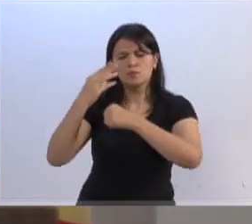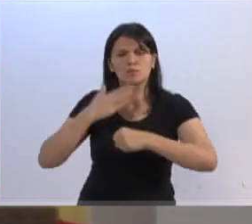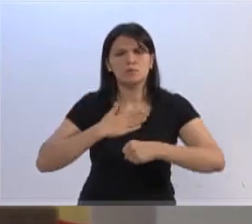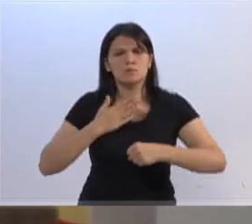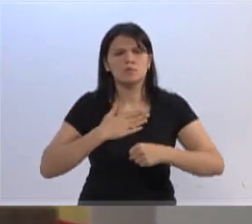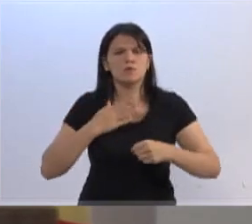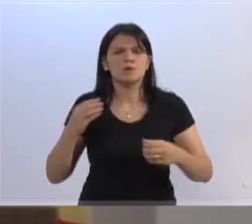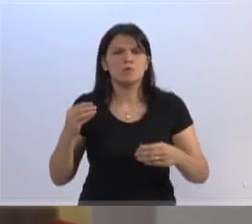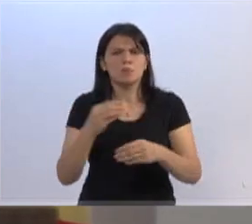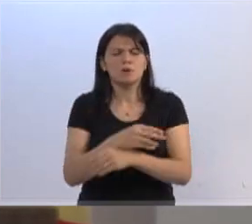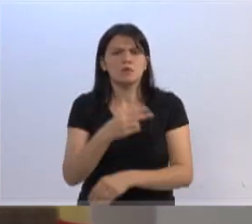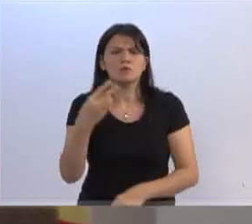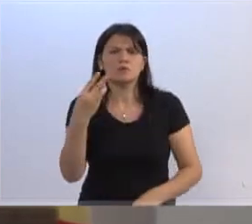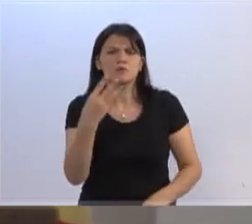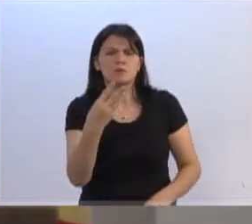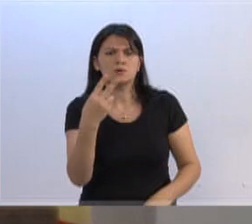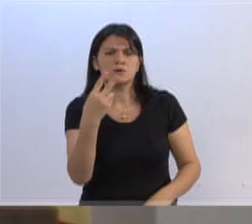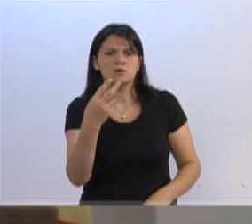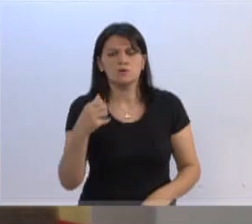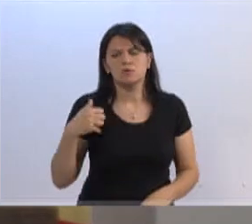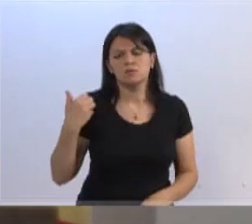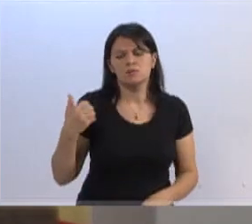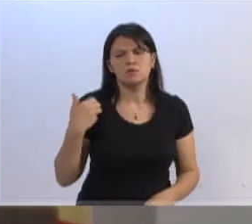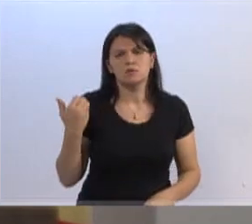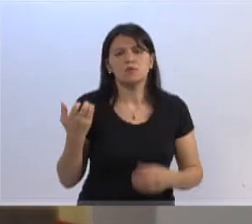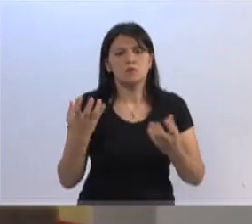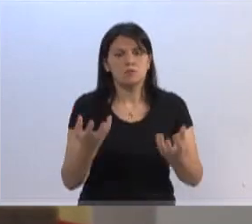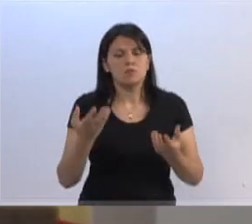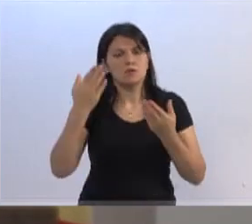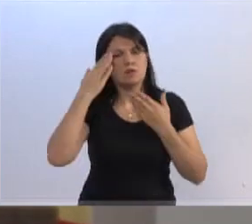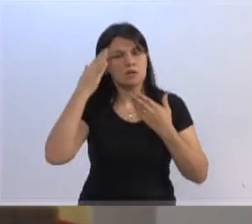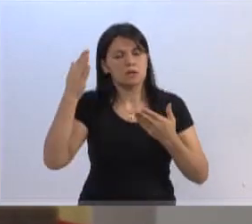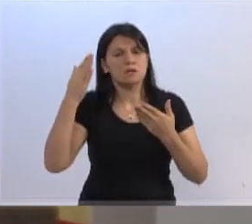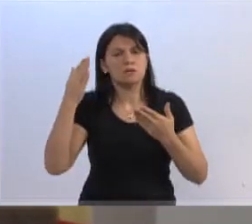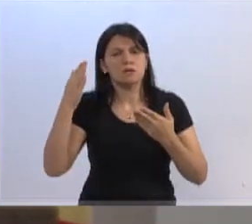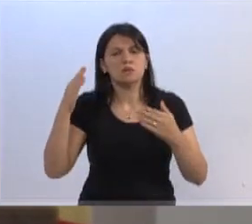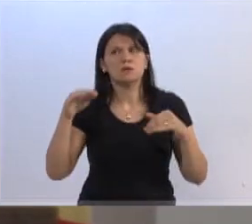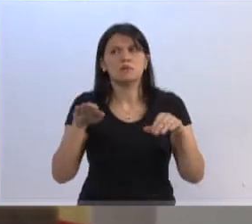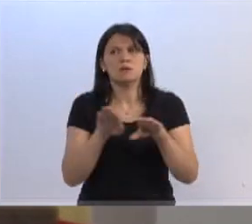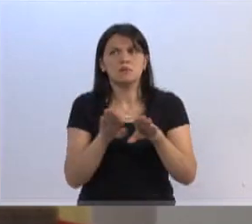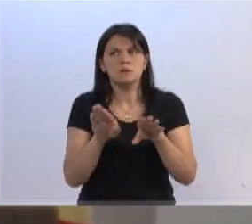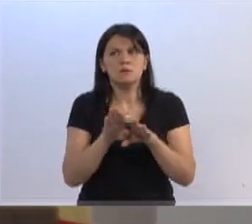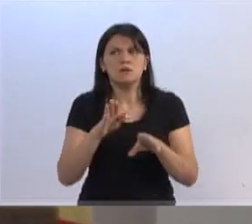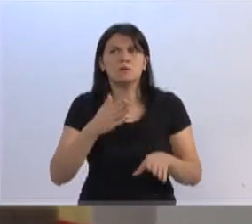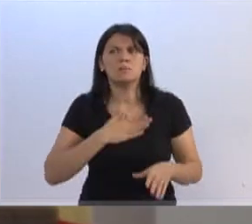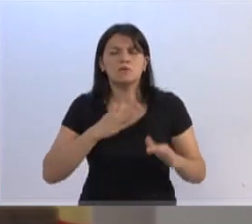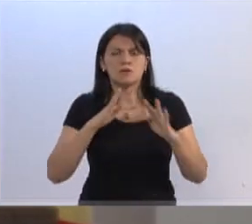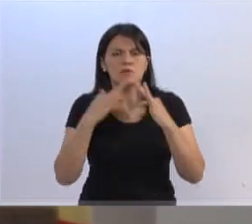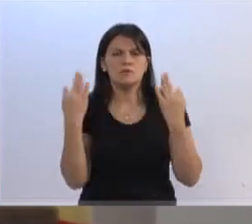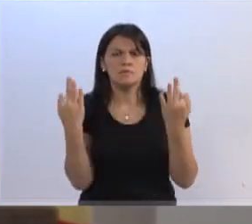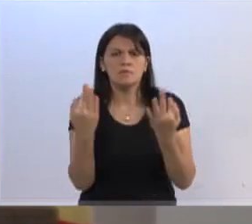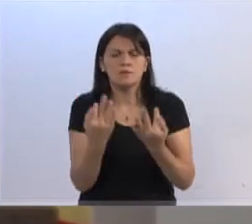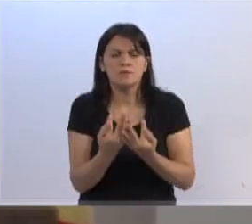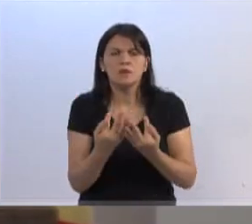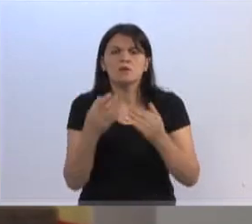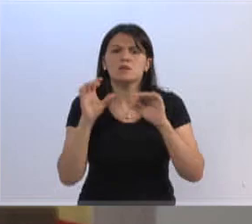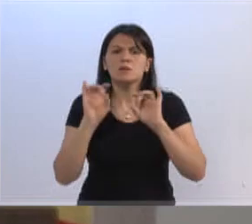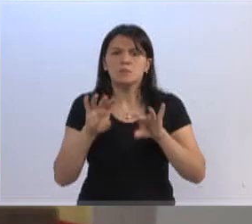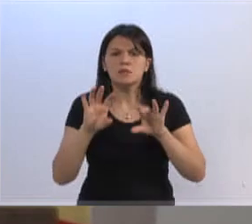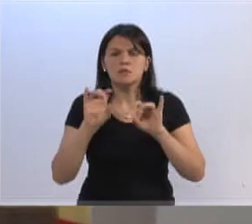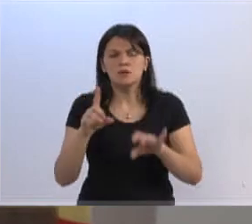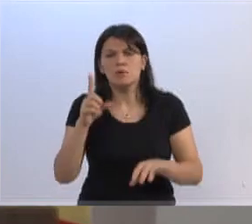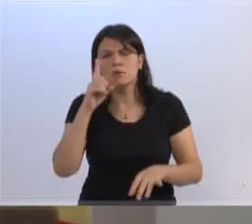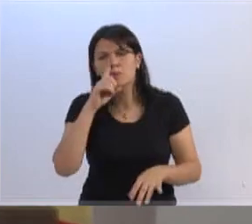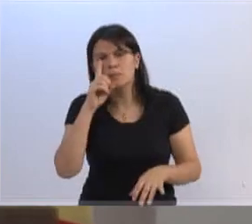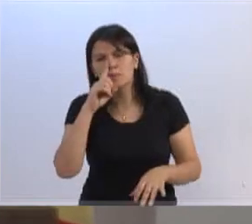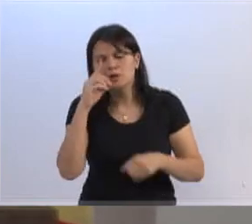completando 32 anos de idade. Eu quero agradecer a minha família, agradecer especialmente a minha mãe